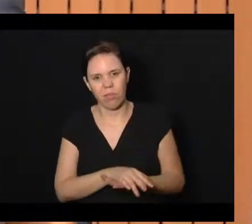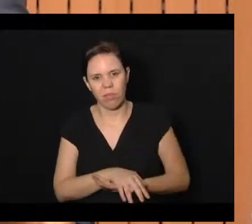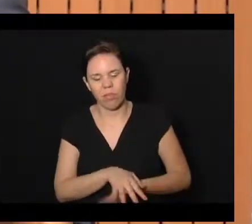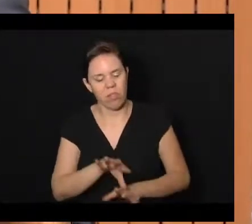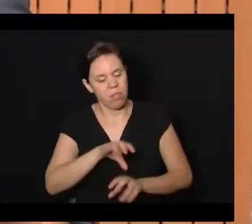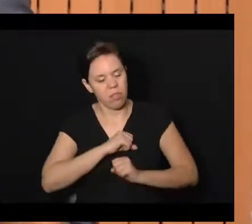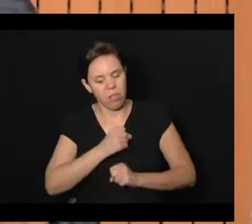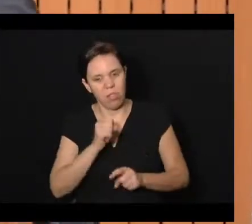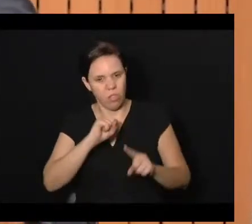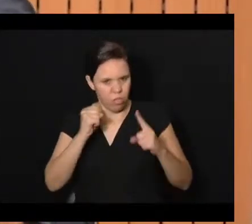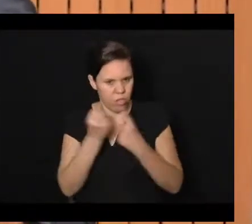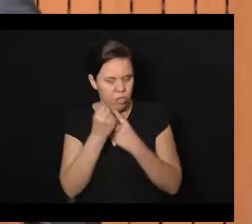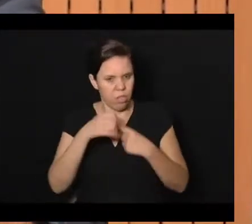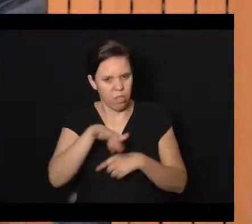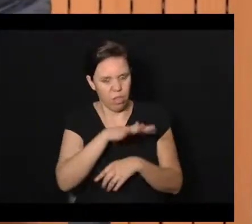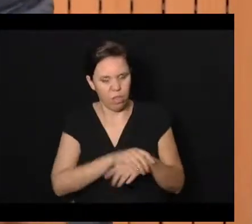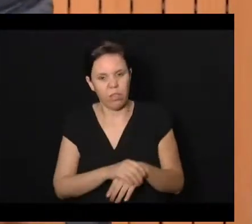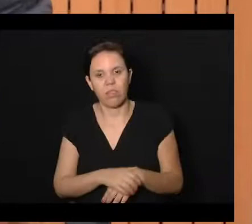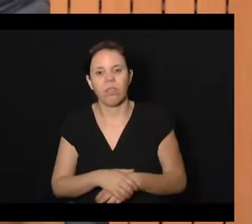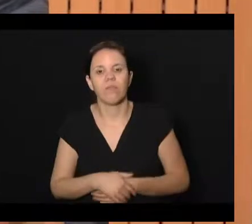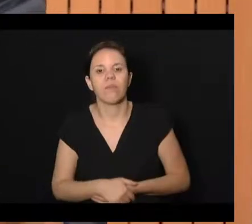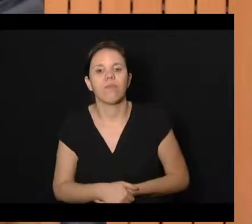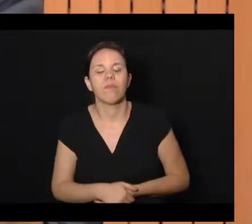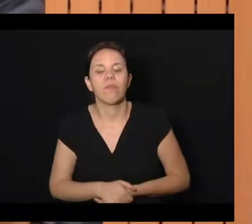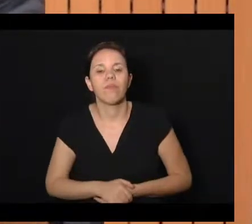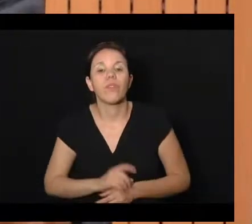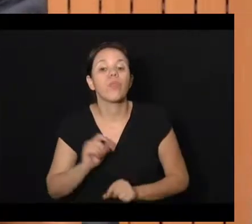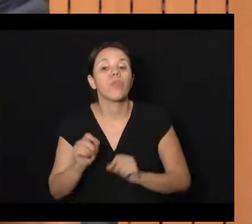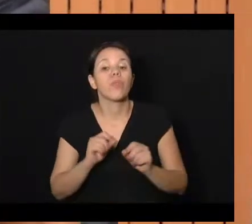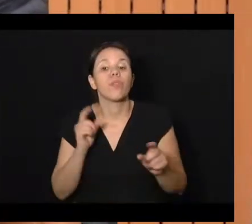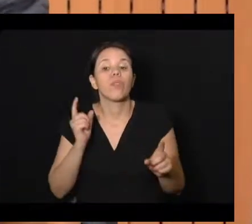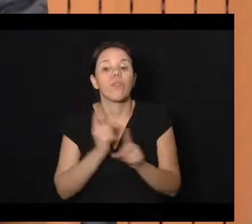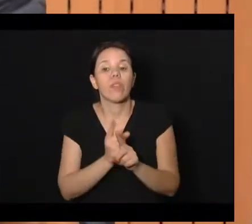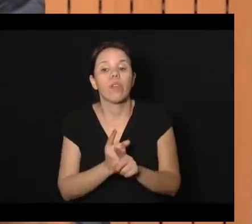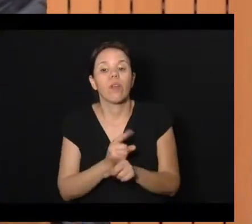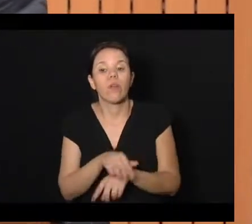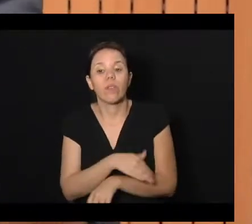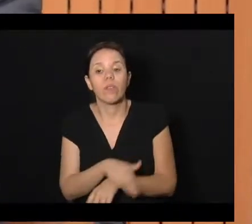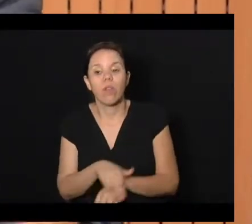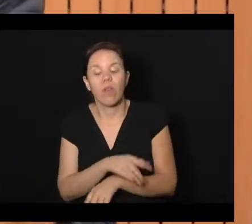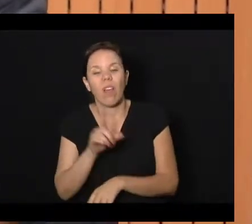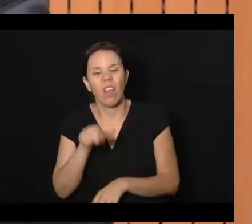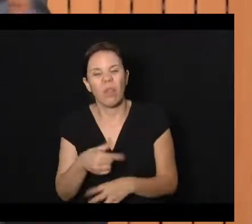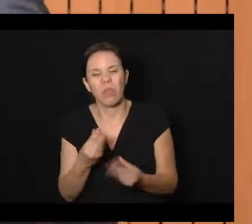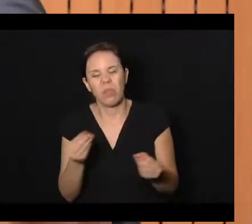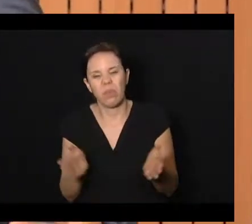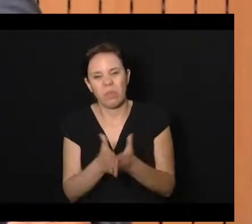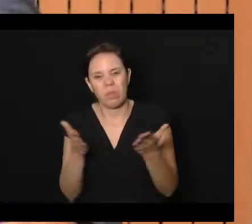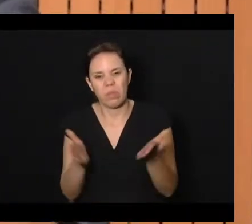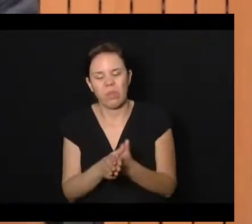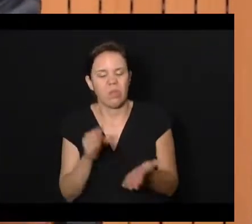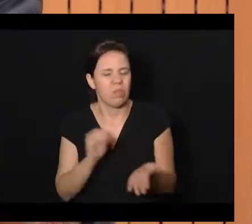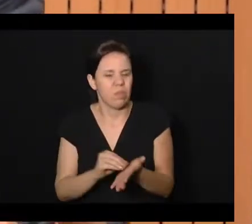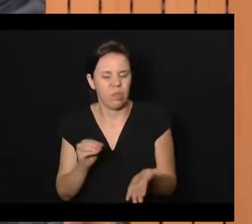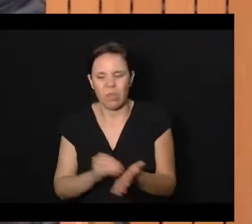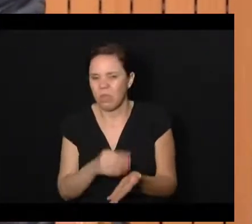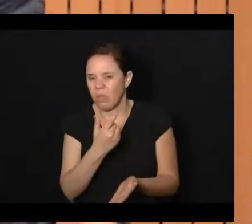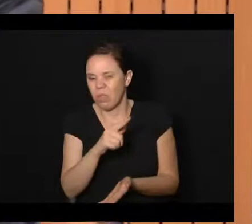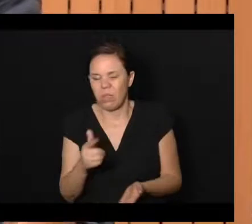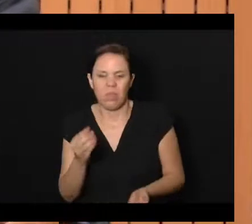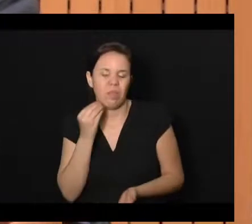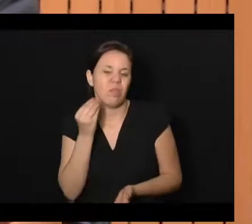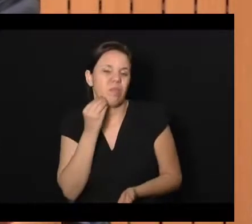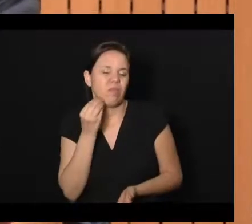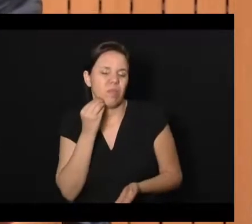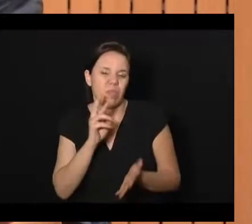encontra na sociedade nem mais e nem menos o que você encontra na rua geralmente é muita miséria falta de oportunidades e uma série de